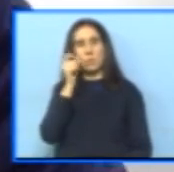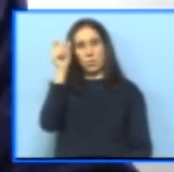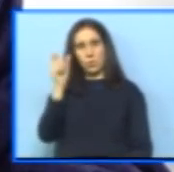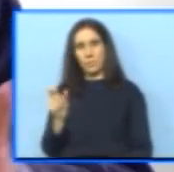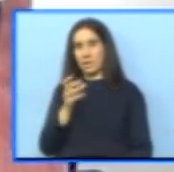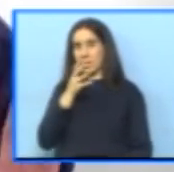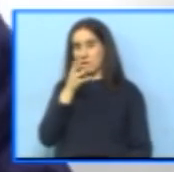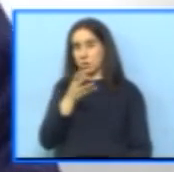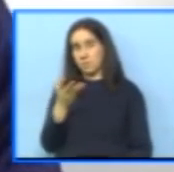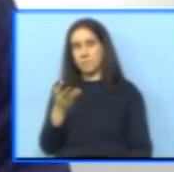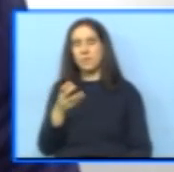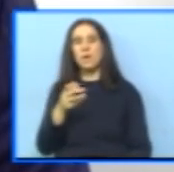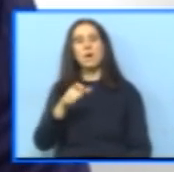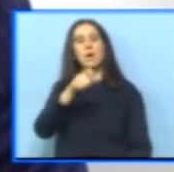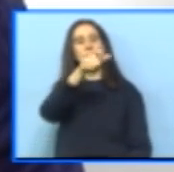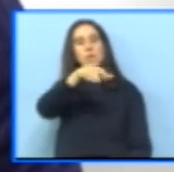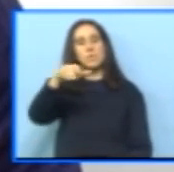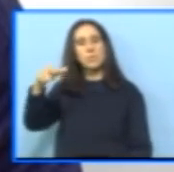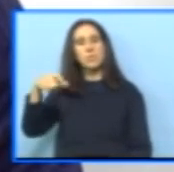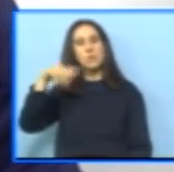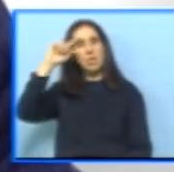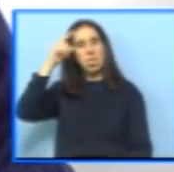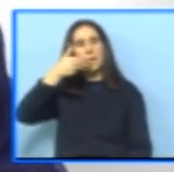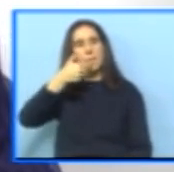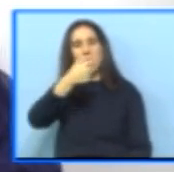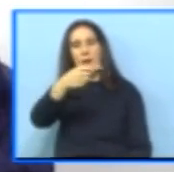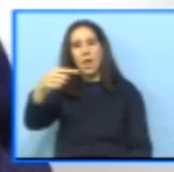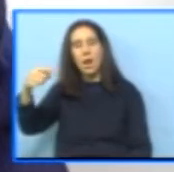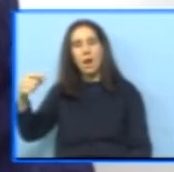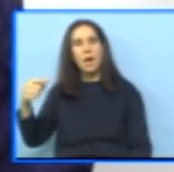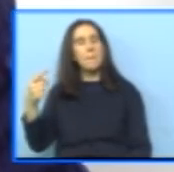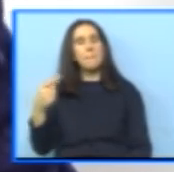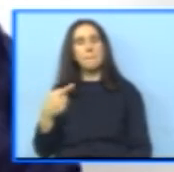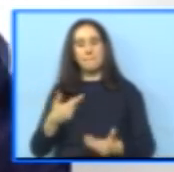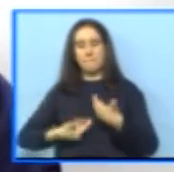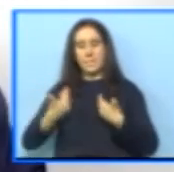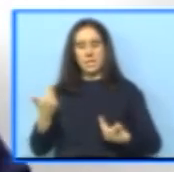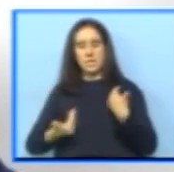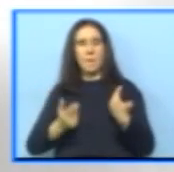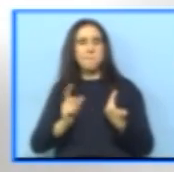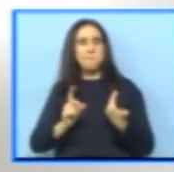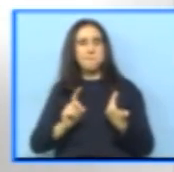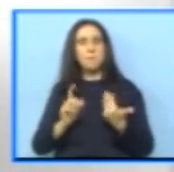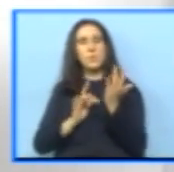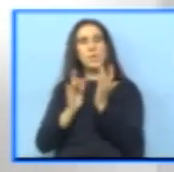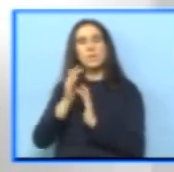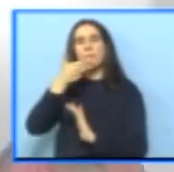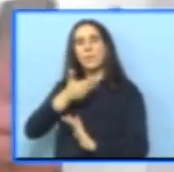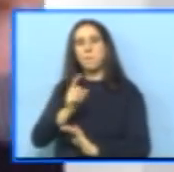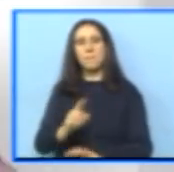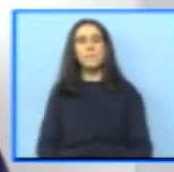as pessoas que estão repletas dessa sabedoria não são capazes de despojar dela. Portanto, dificilmente chegam a esta sabedoria de Cristo. Brevemente, Dr.